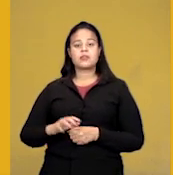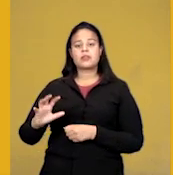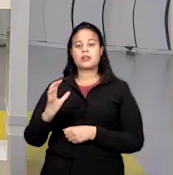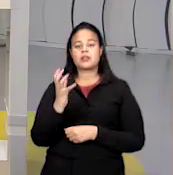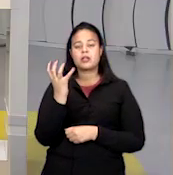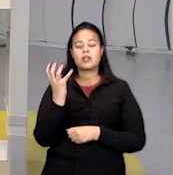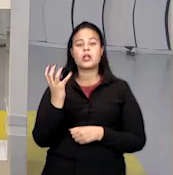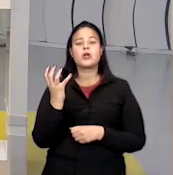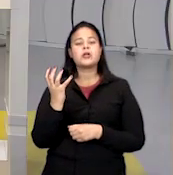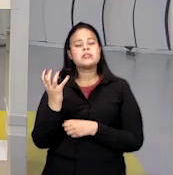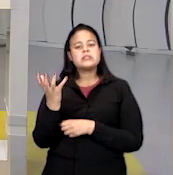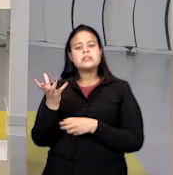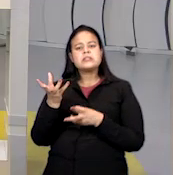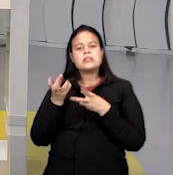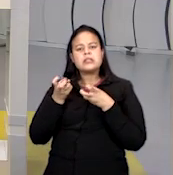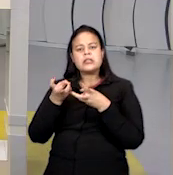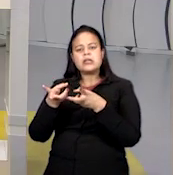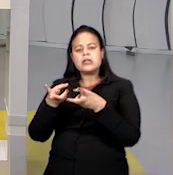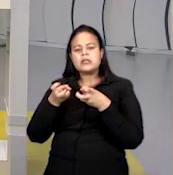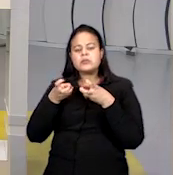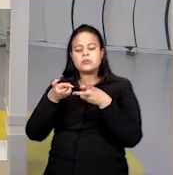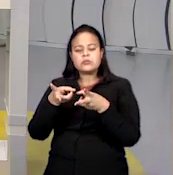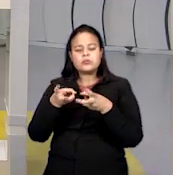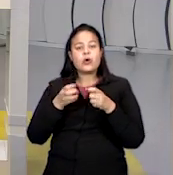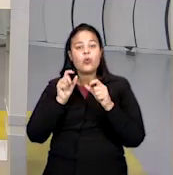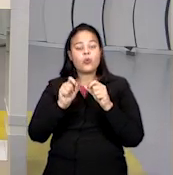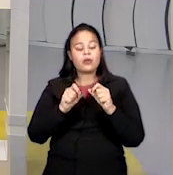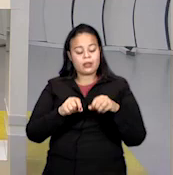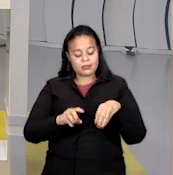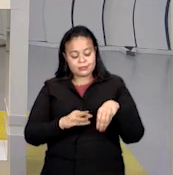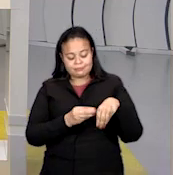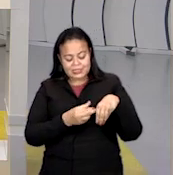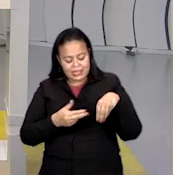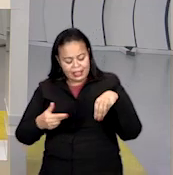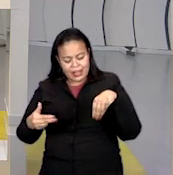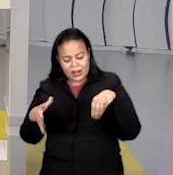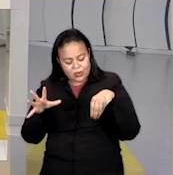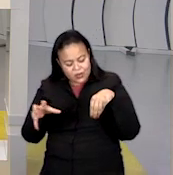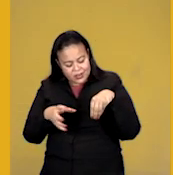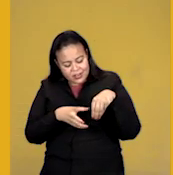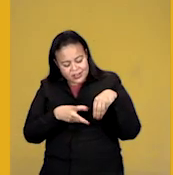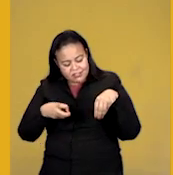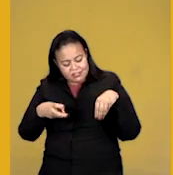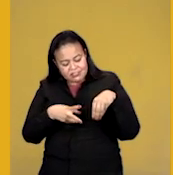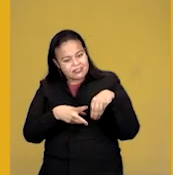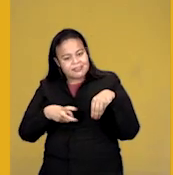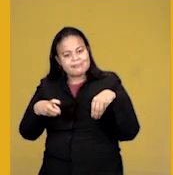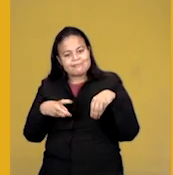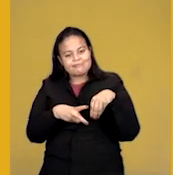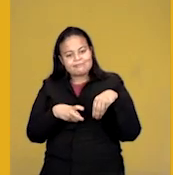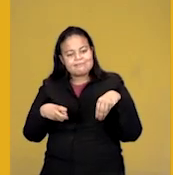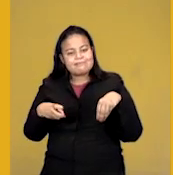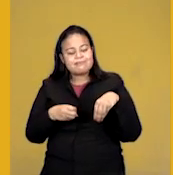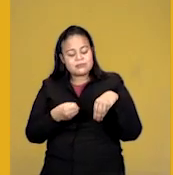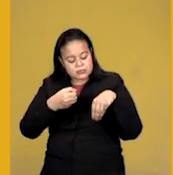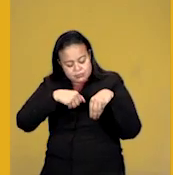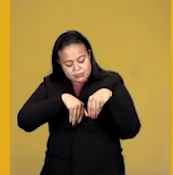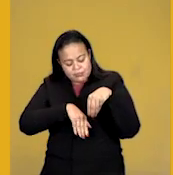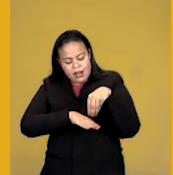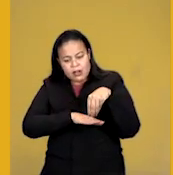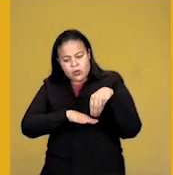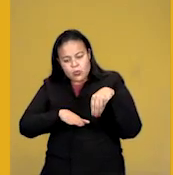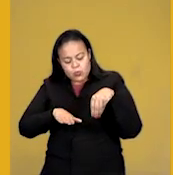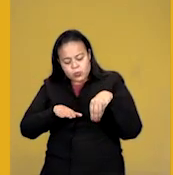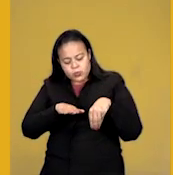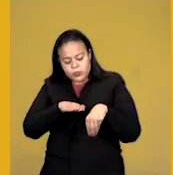de minérios. Para isso, a gente precisa retirar os minérios, ficam embaixo do solo. Então, eu